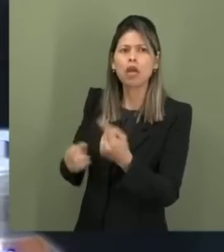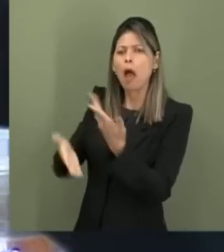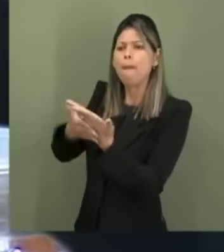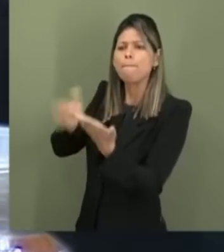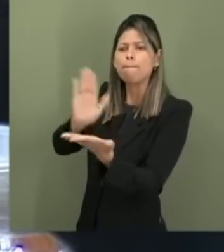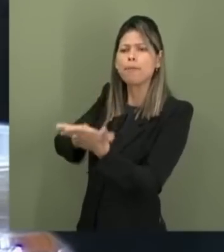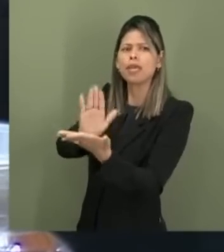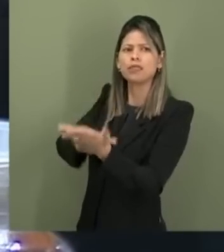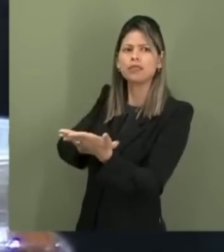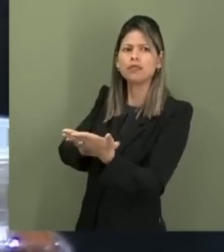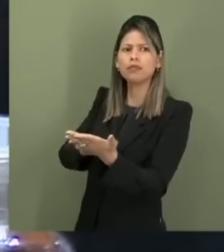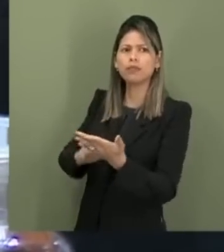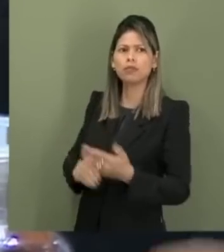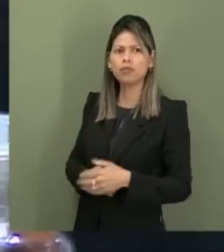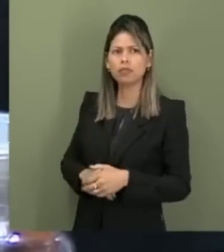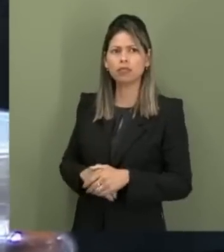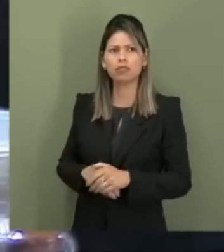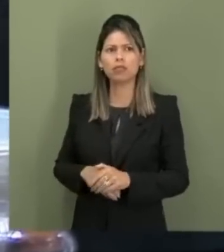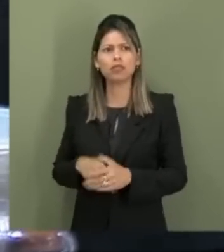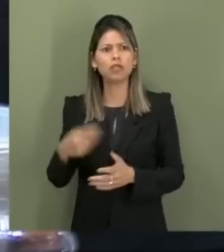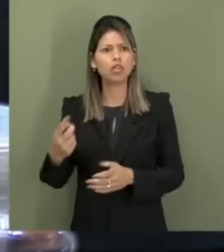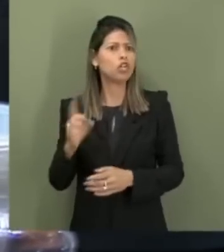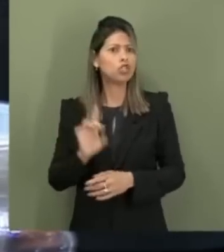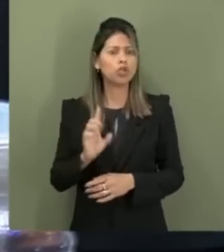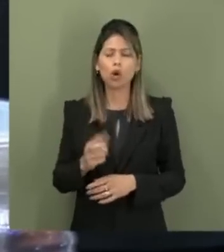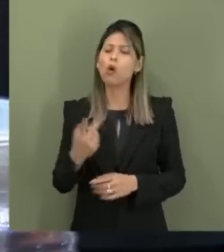simplesmente porque nós cumprimos o nosso dever com o país